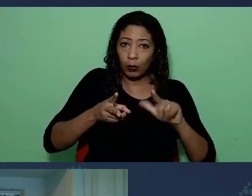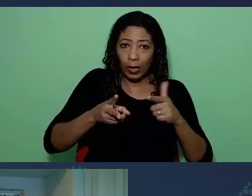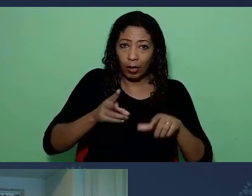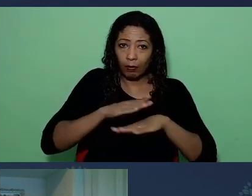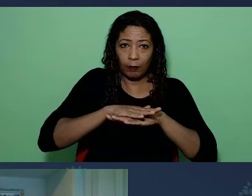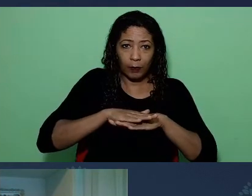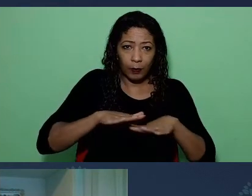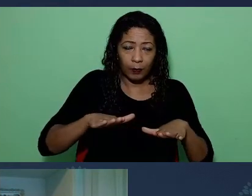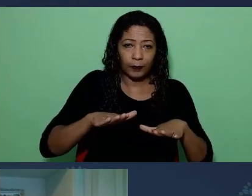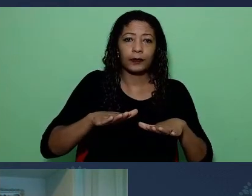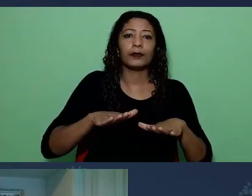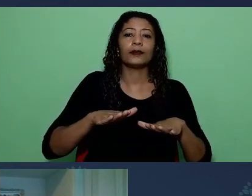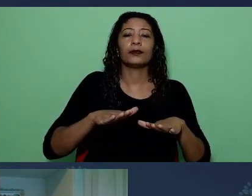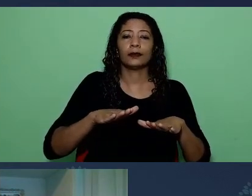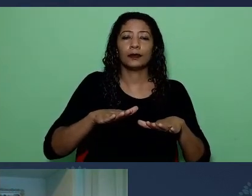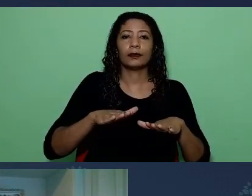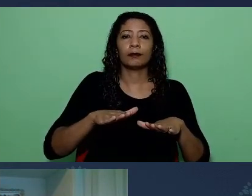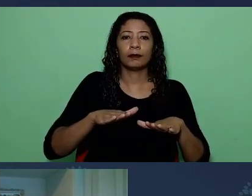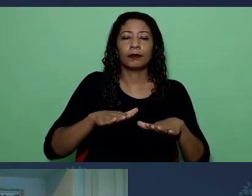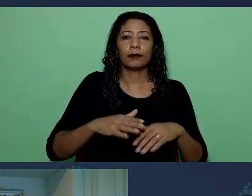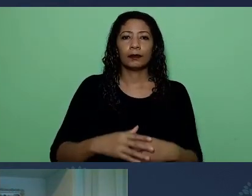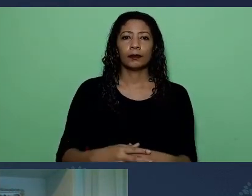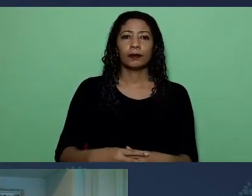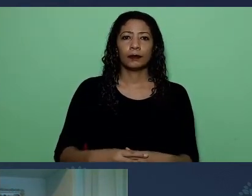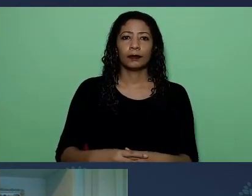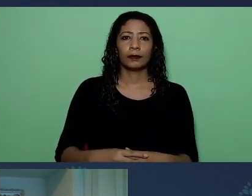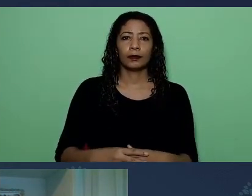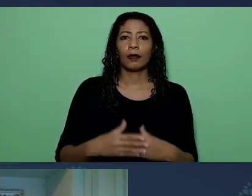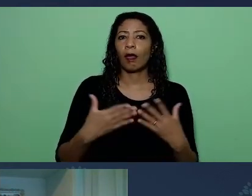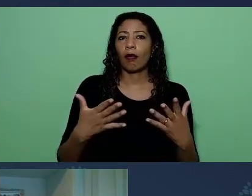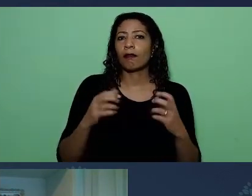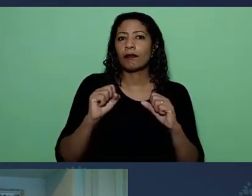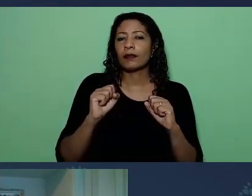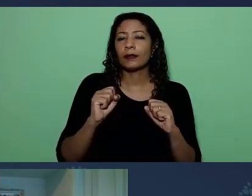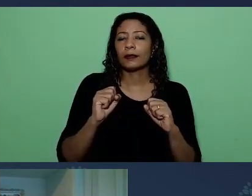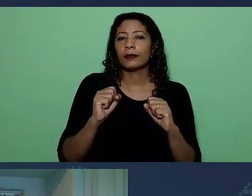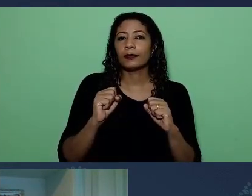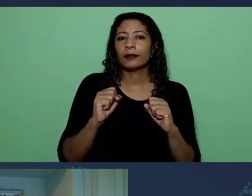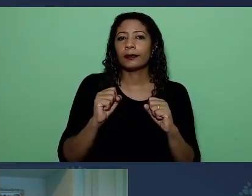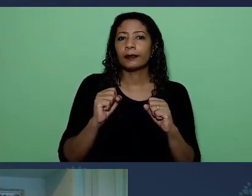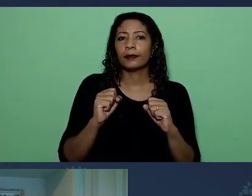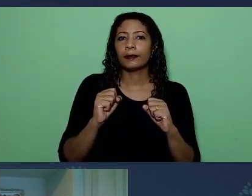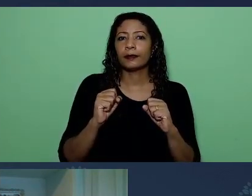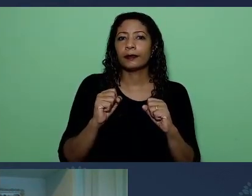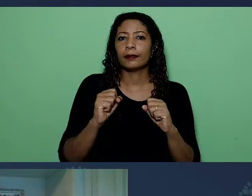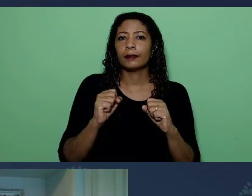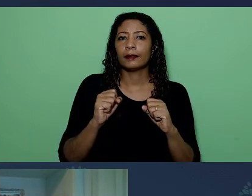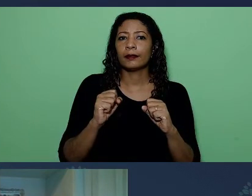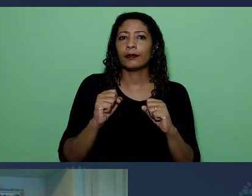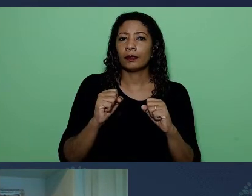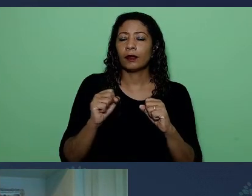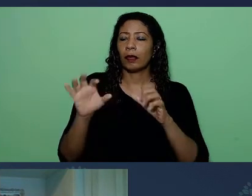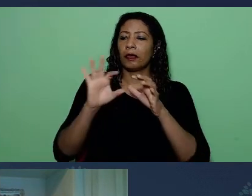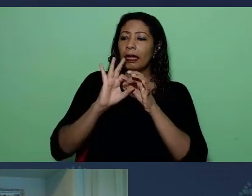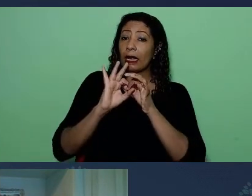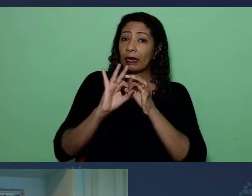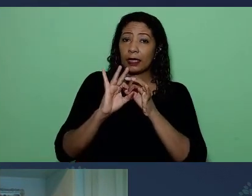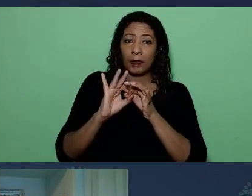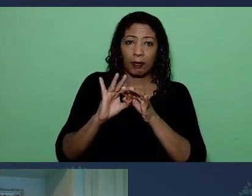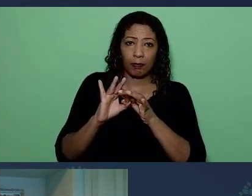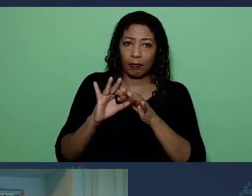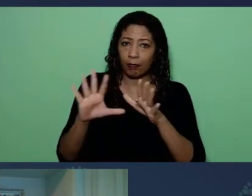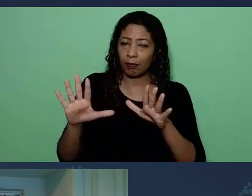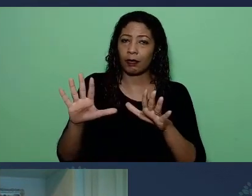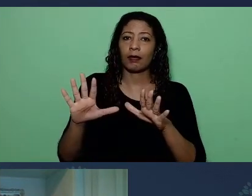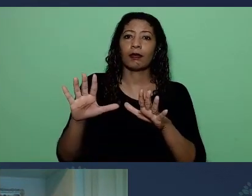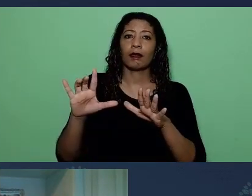isso passa a... Você pode já passar essa alta, dar essa alta para que o